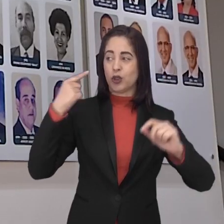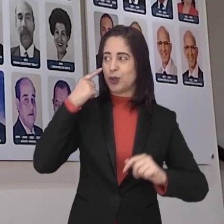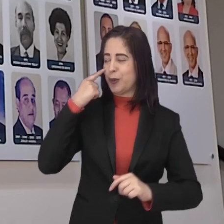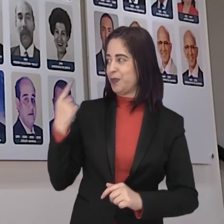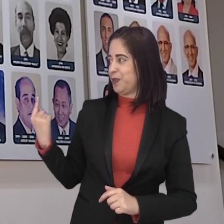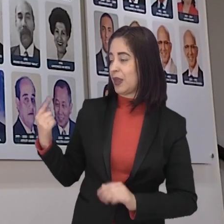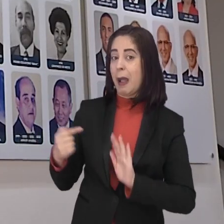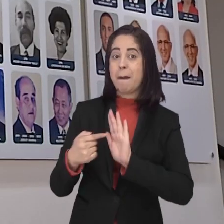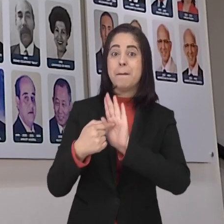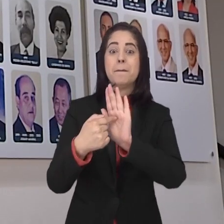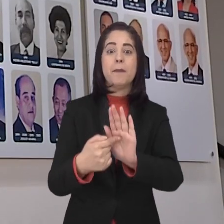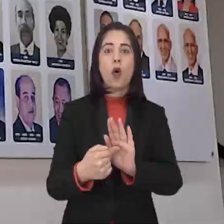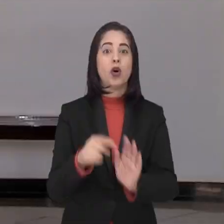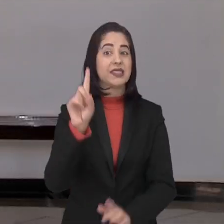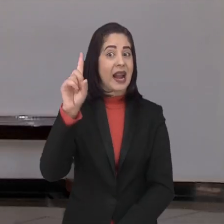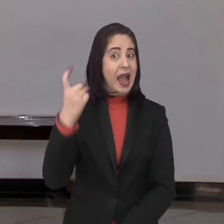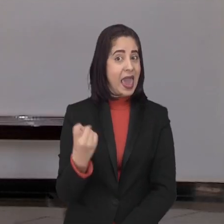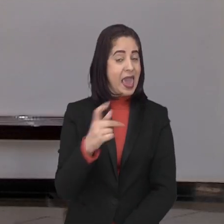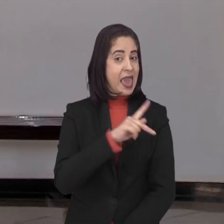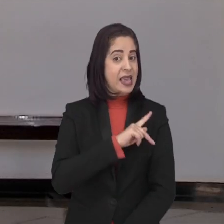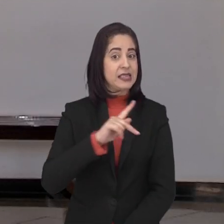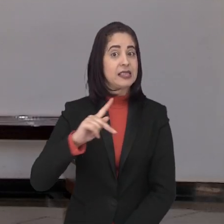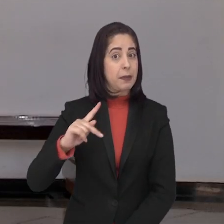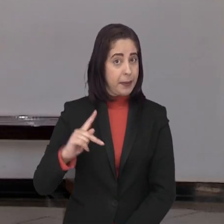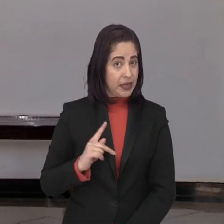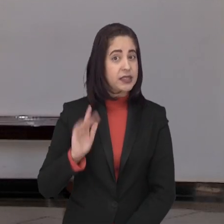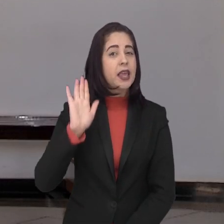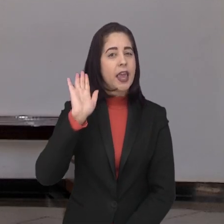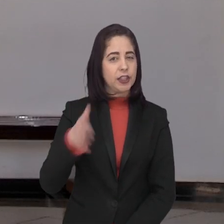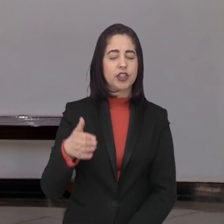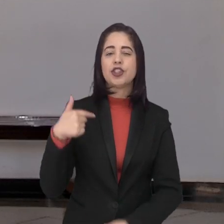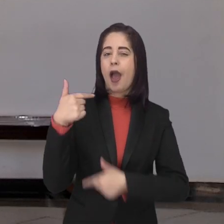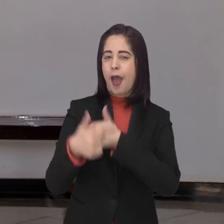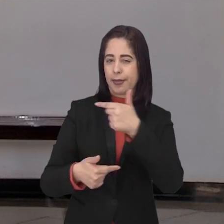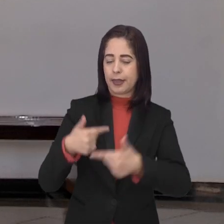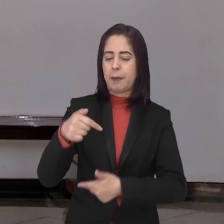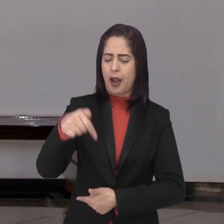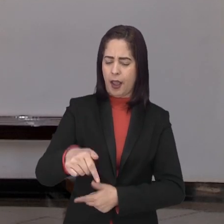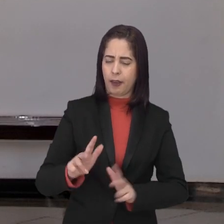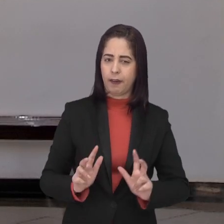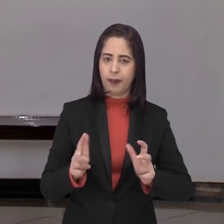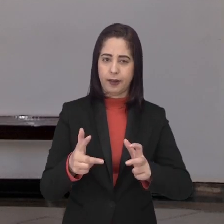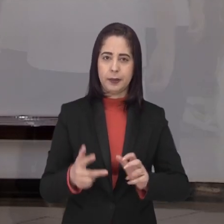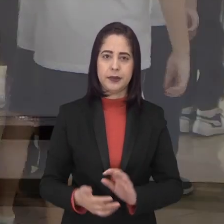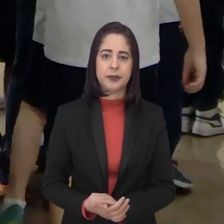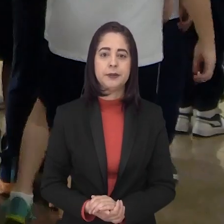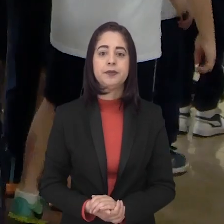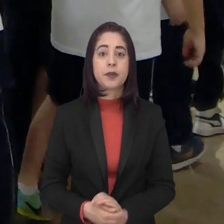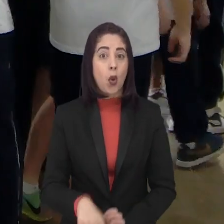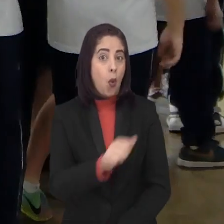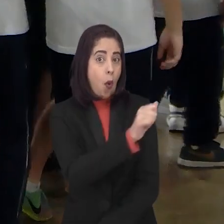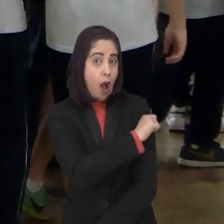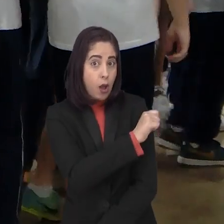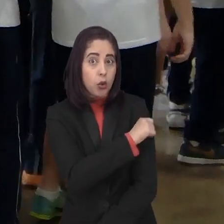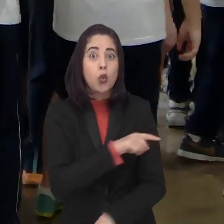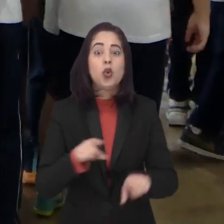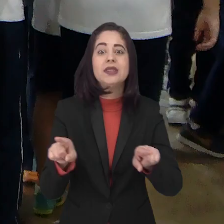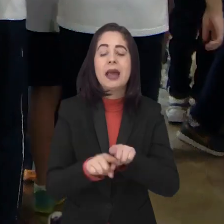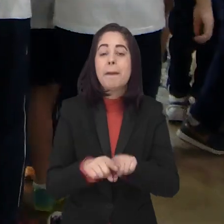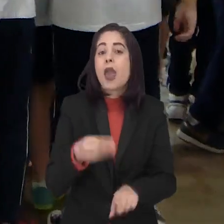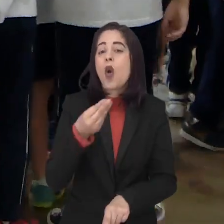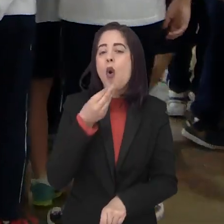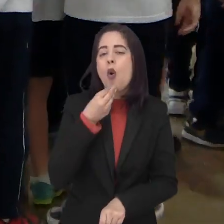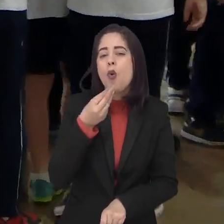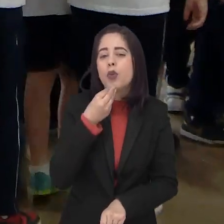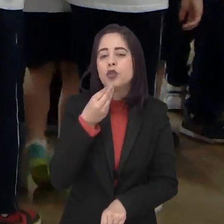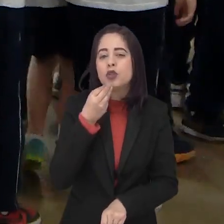que retrata parte da história. São fotos de todos os presidentes que já passaram pelo Legislativo. Os alunos também têm